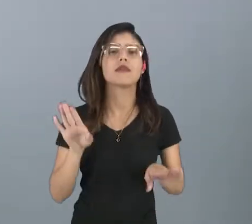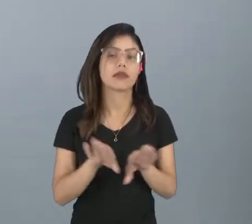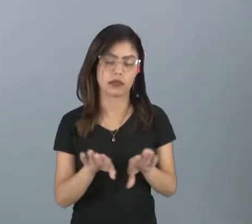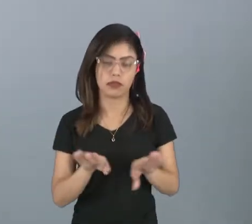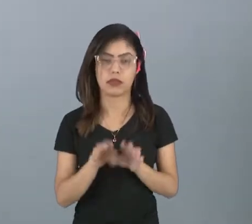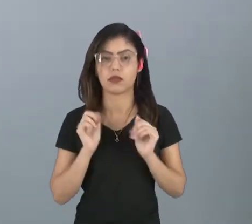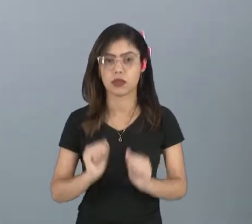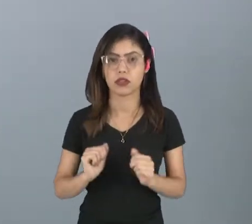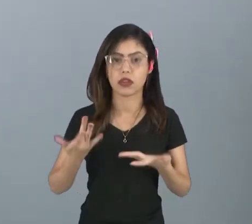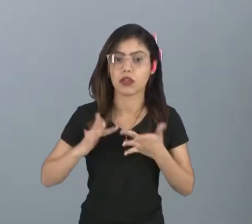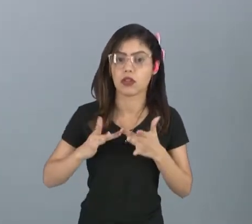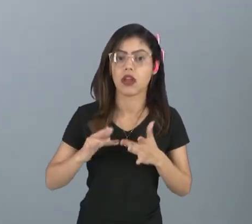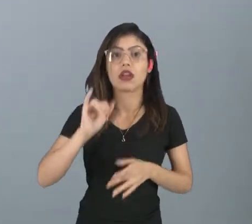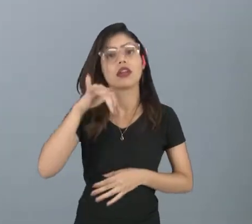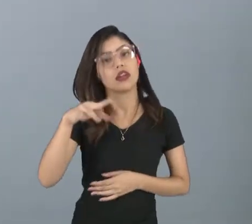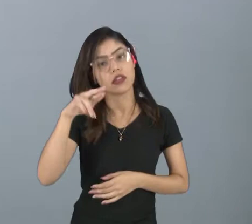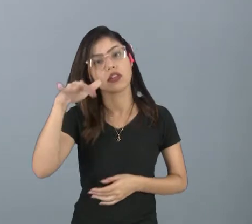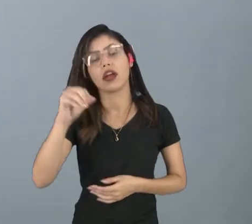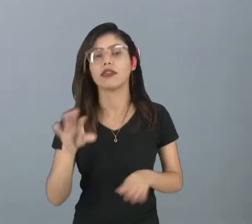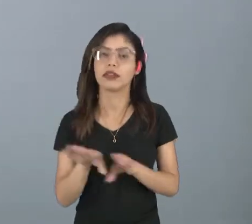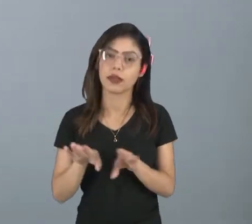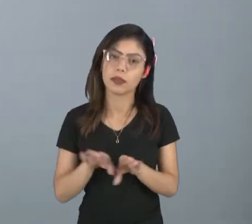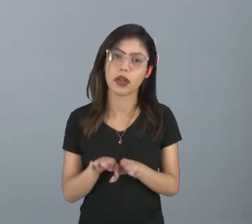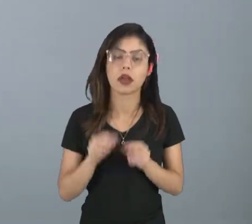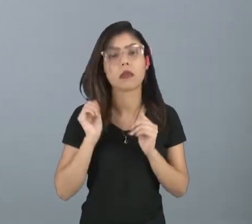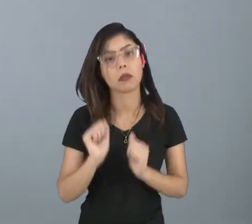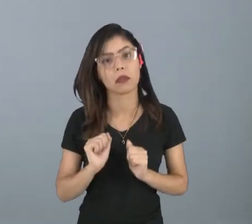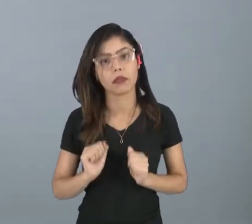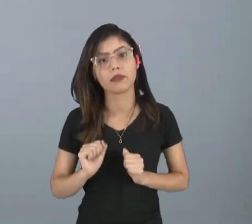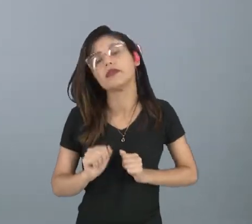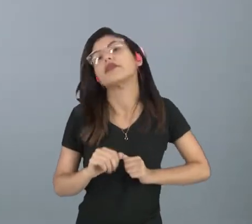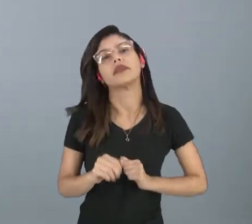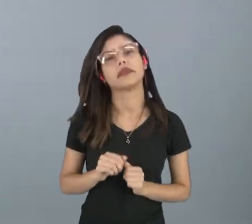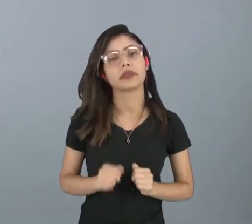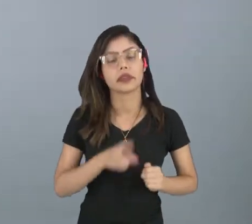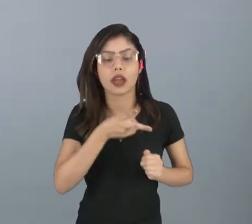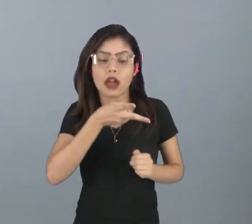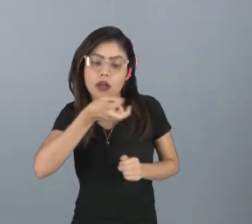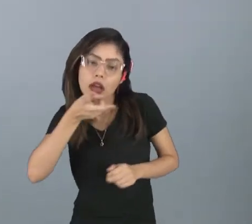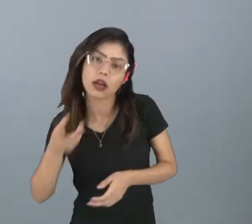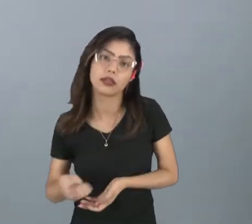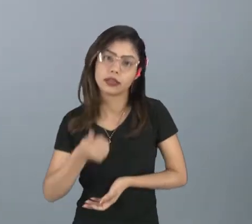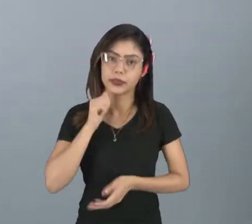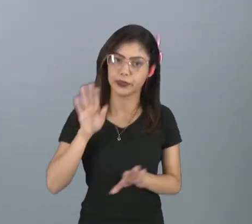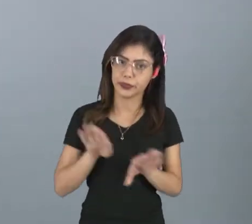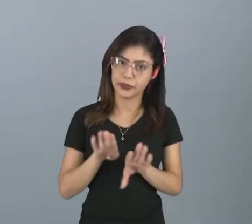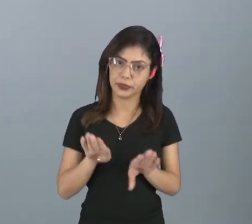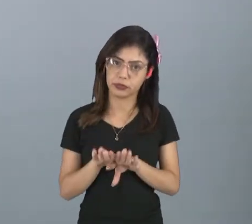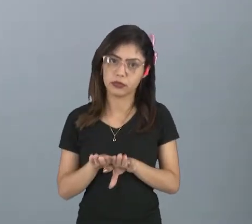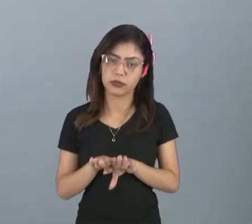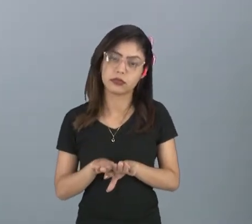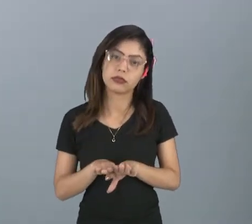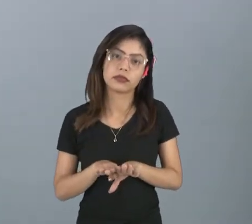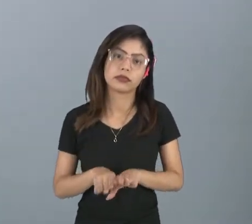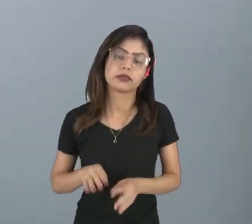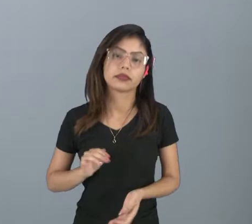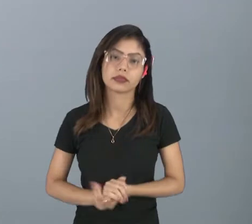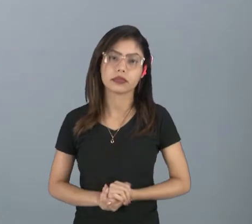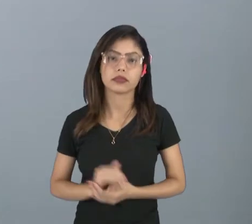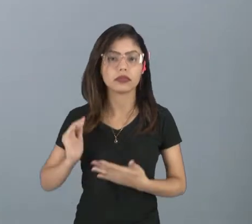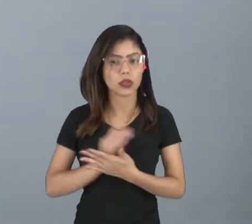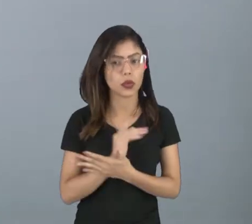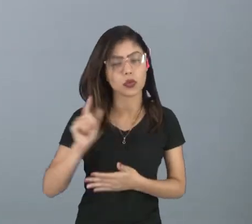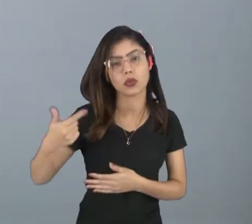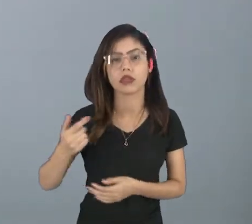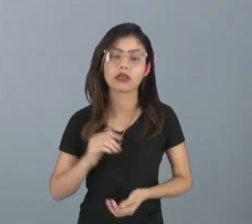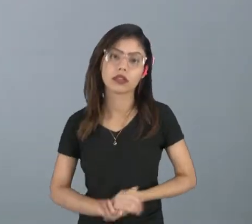pode ser com contato indireto. Pode ser que, por vezes, as pessoas façam o consumo dessa água, façam a ingestão dessa água, e em alguns